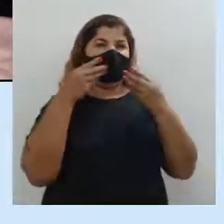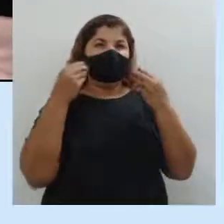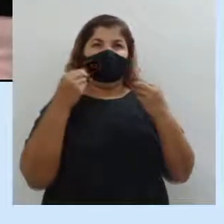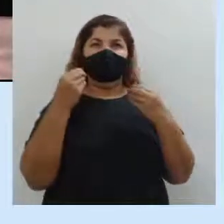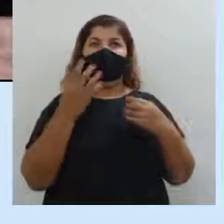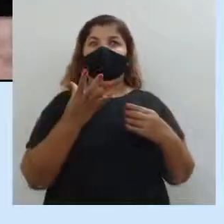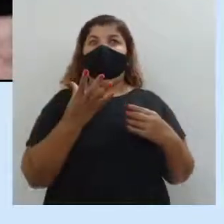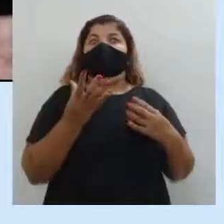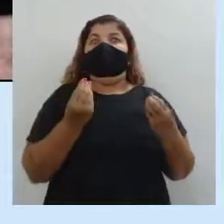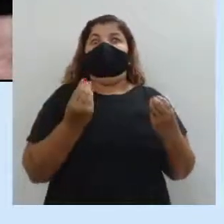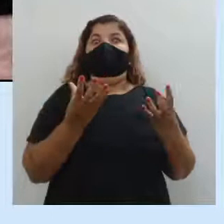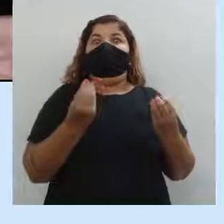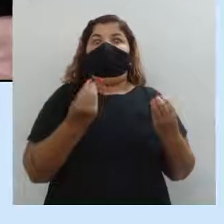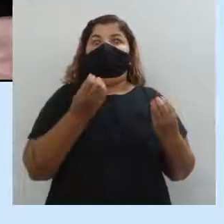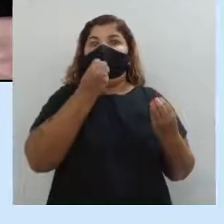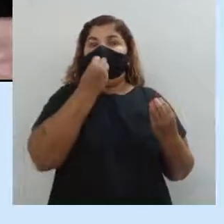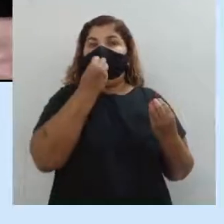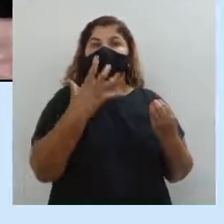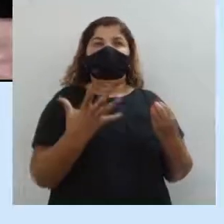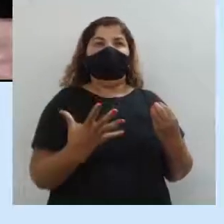Muito bom.